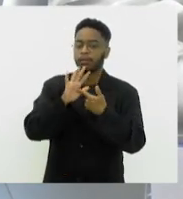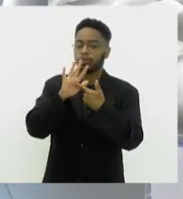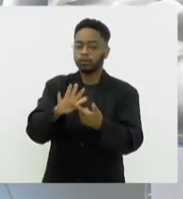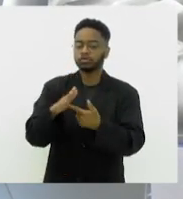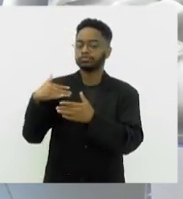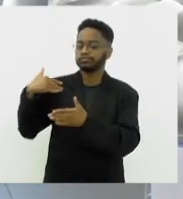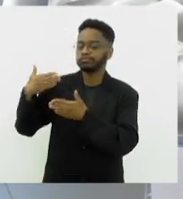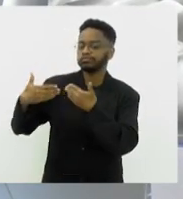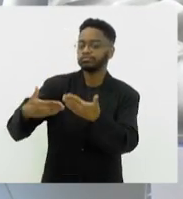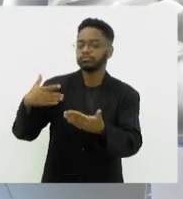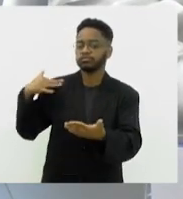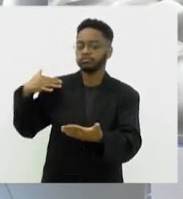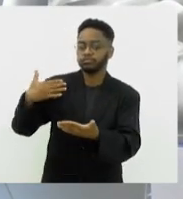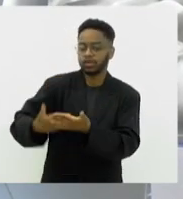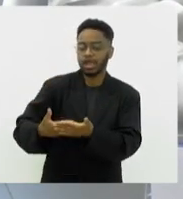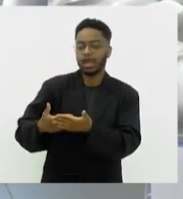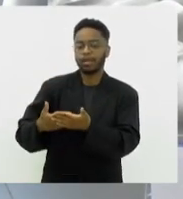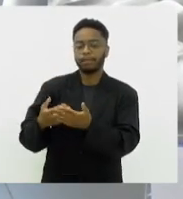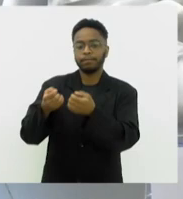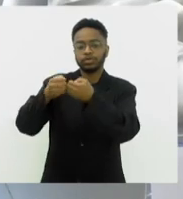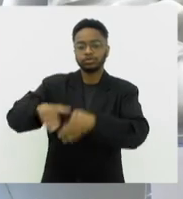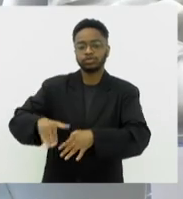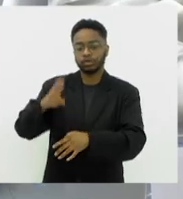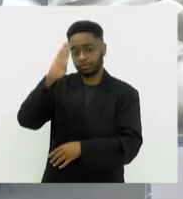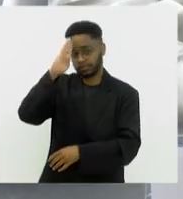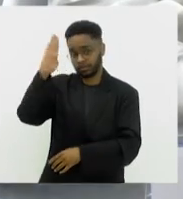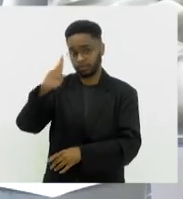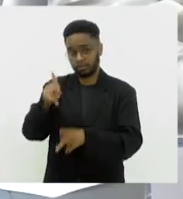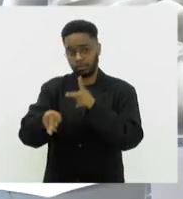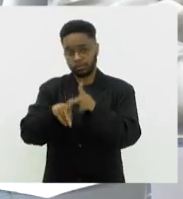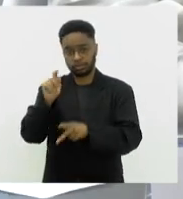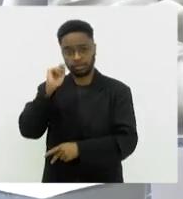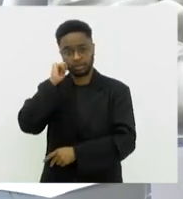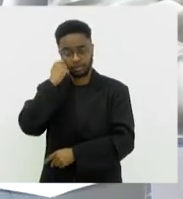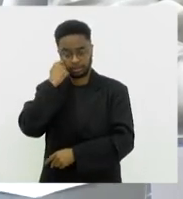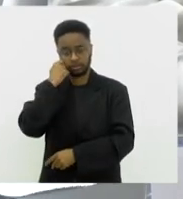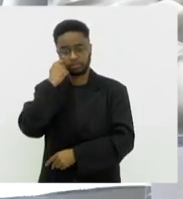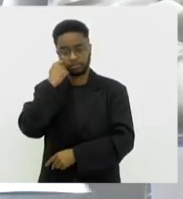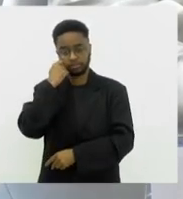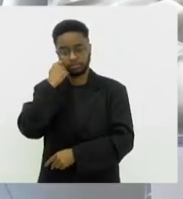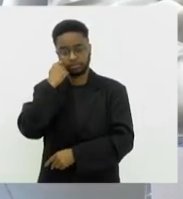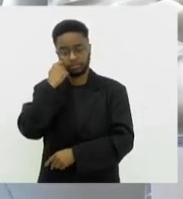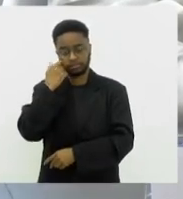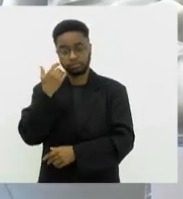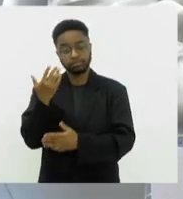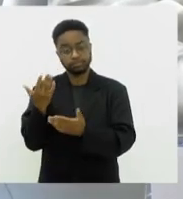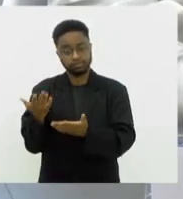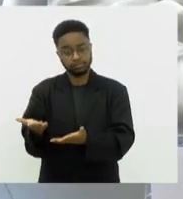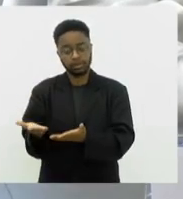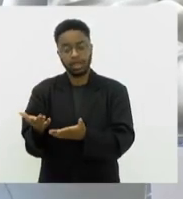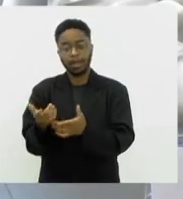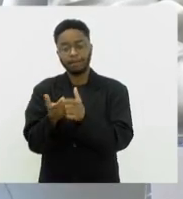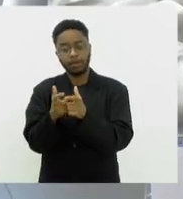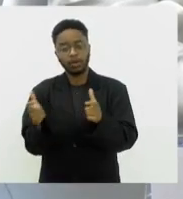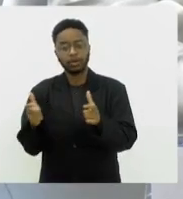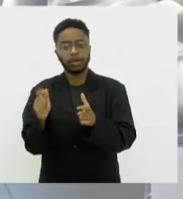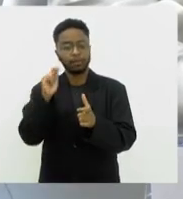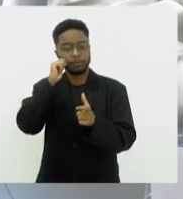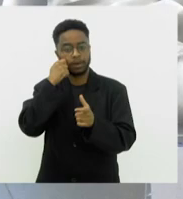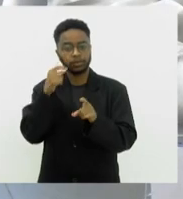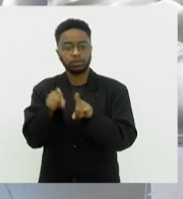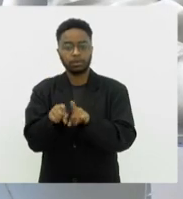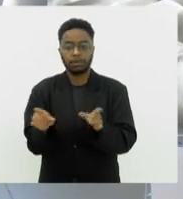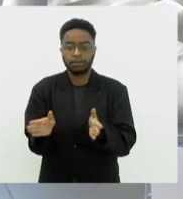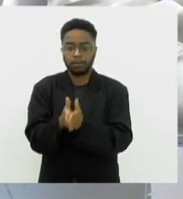afetando mais gravemente uma parcela da população precisamente uma parcela preta e pobre ou